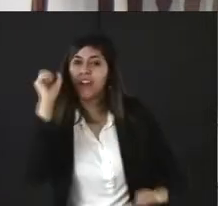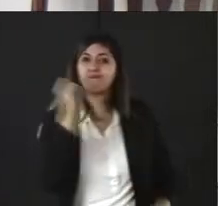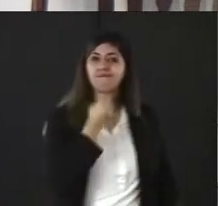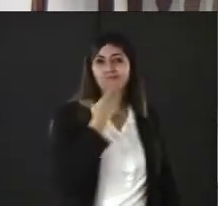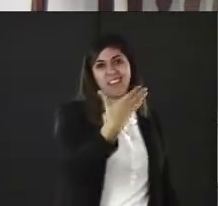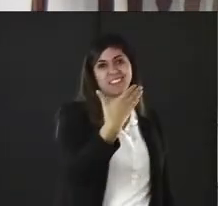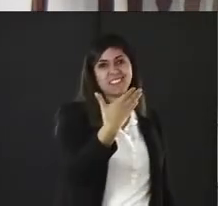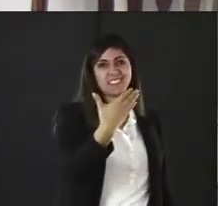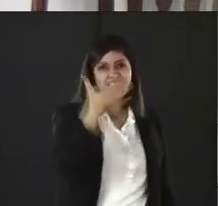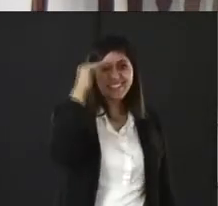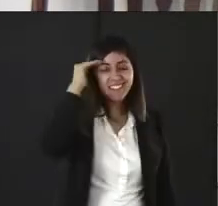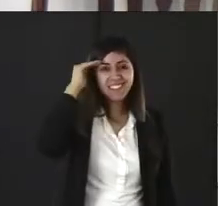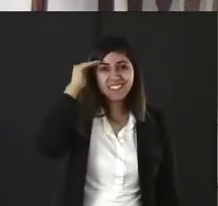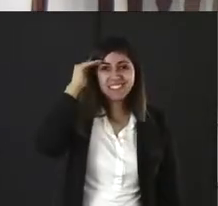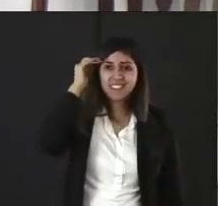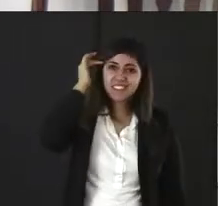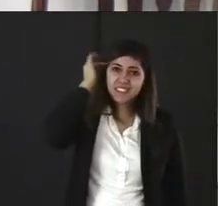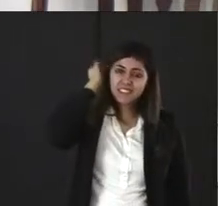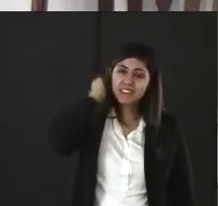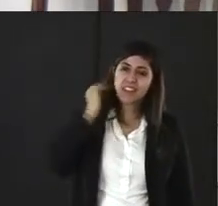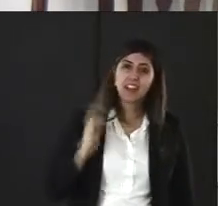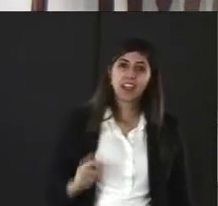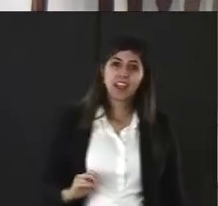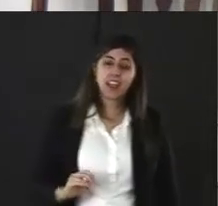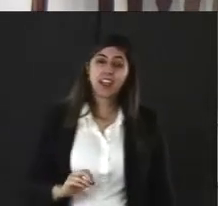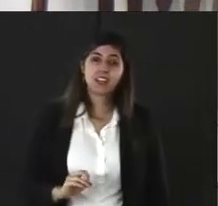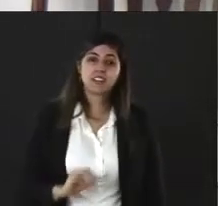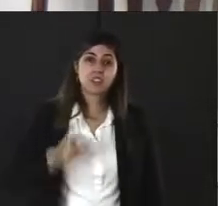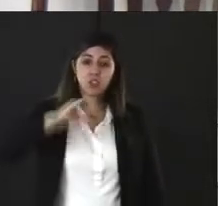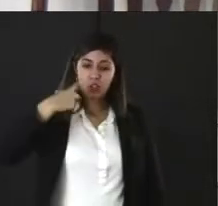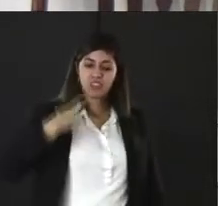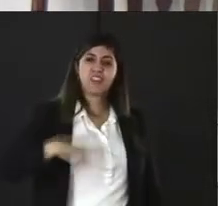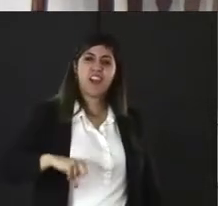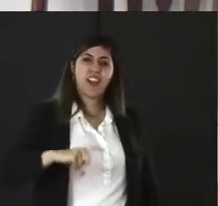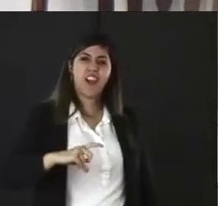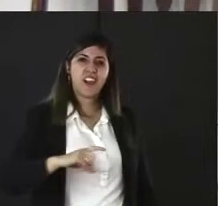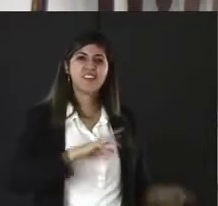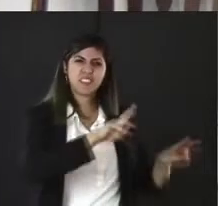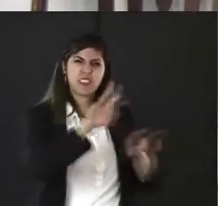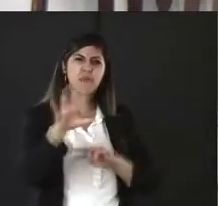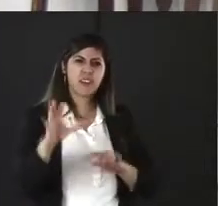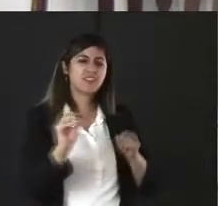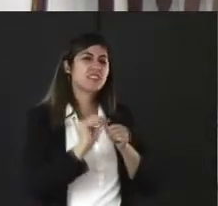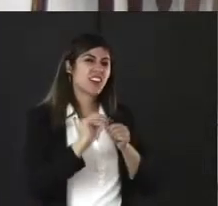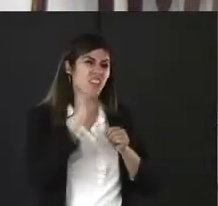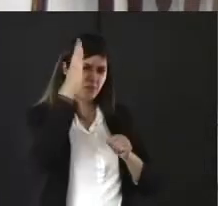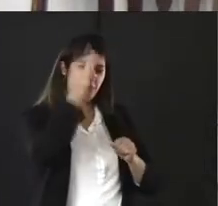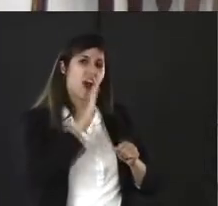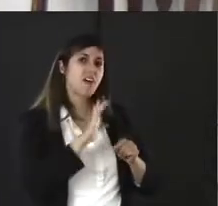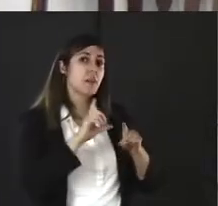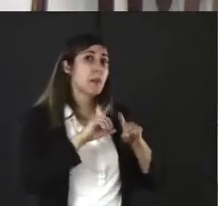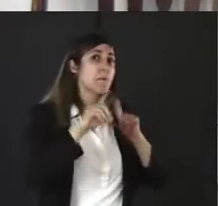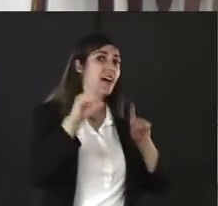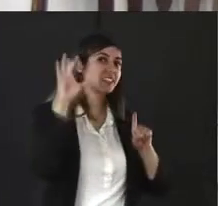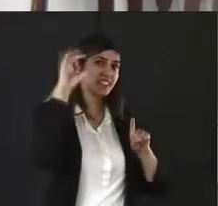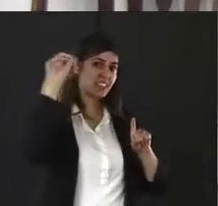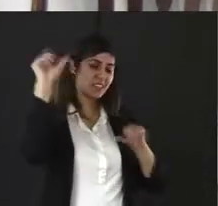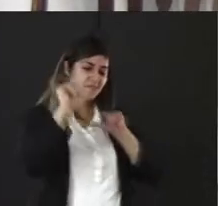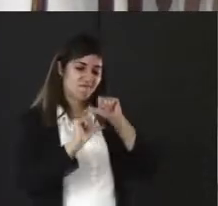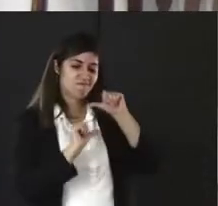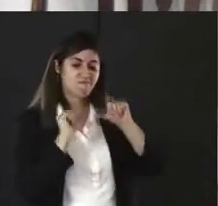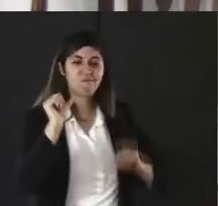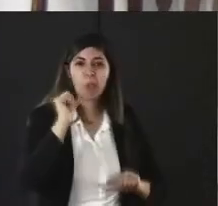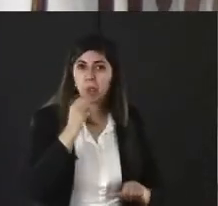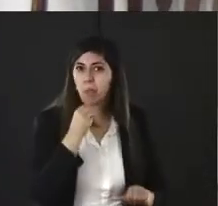foi que nós lemos a liturgia o mal que os irmãos de josé fizeram a josé deus transformou em